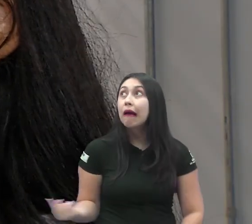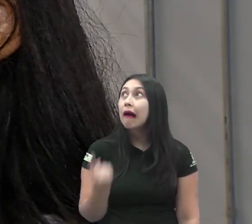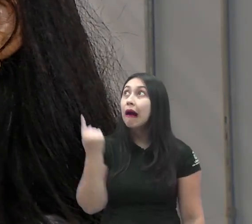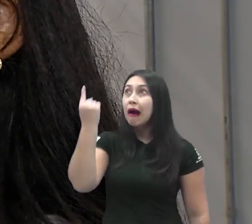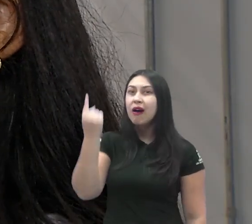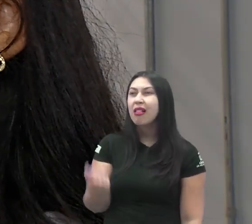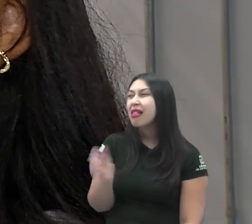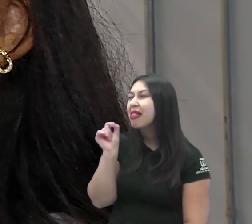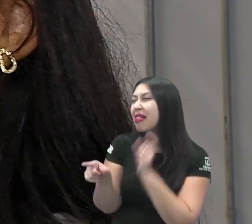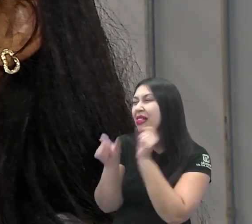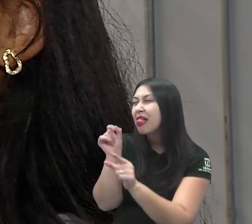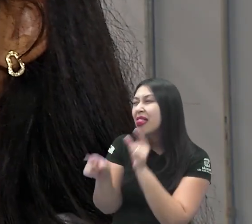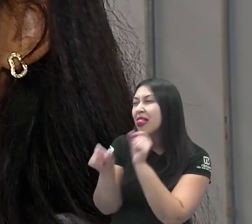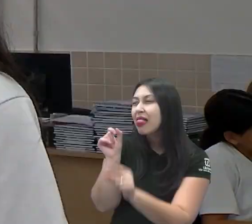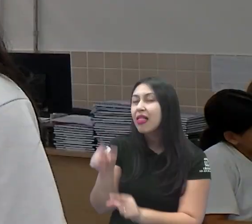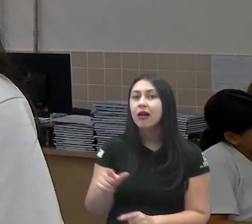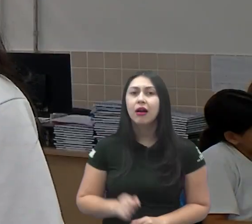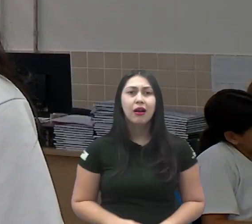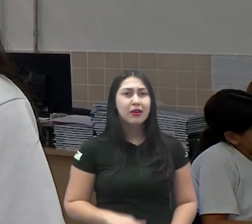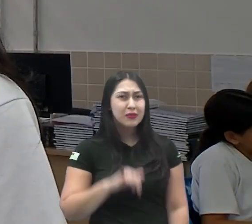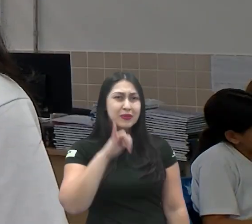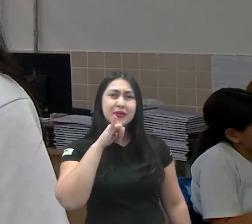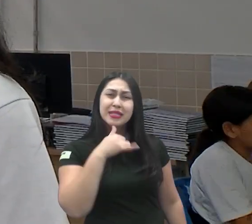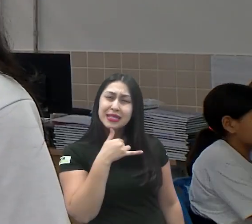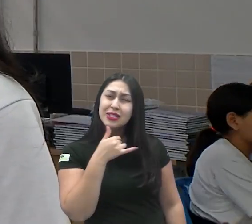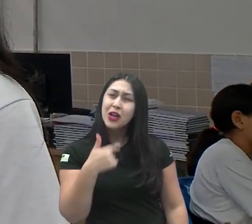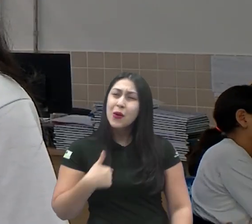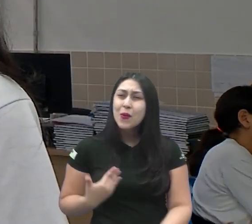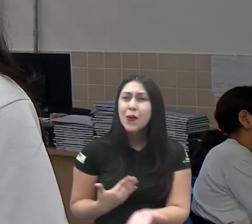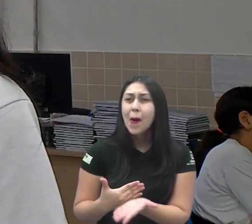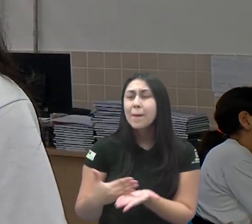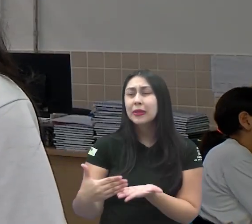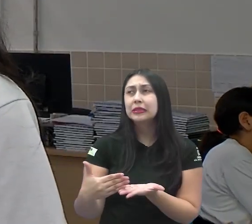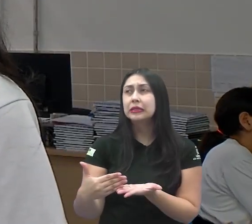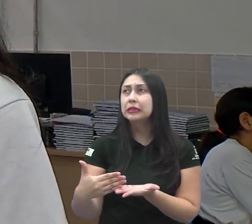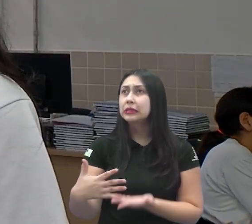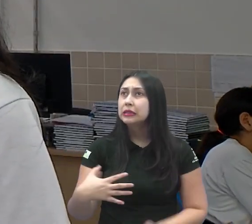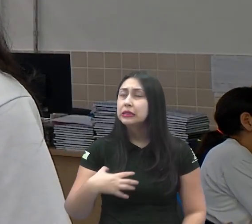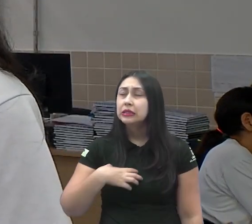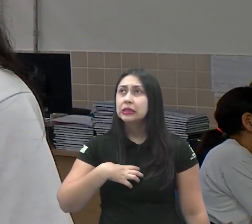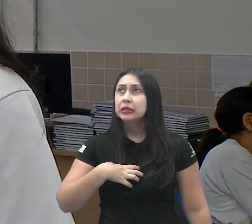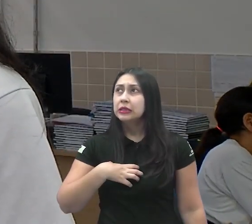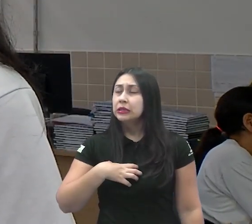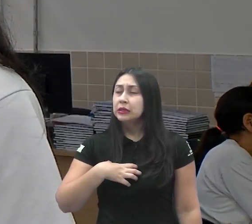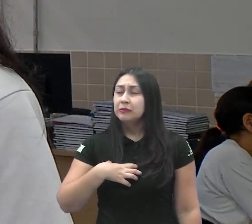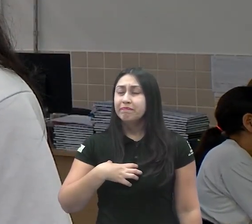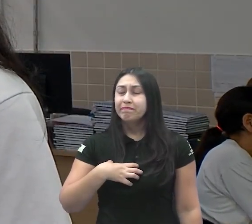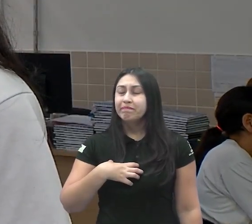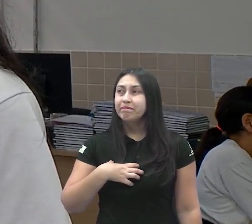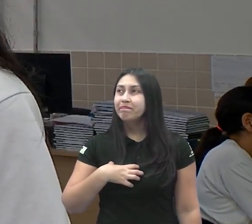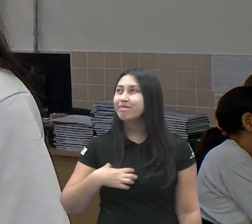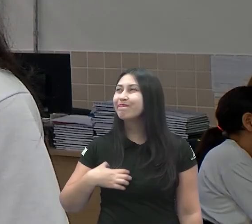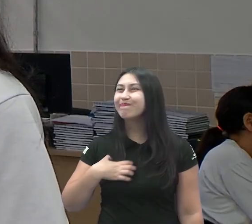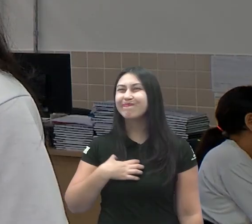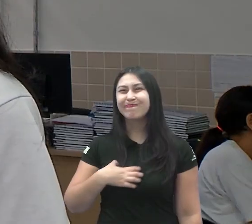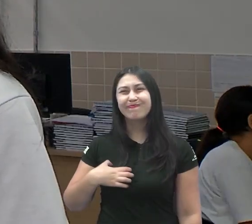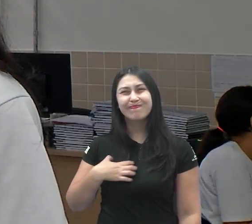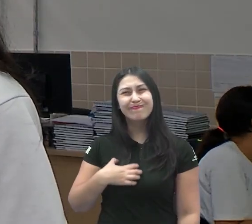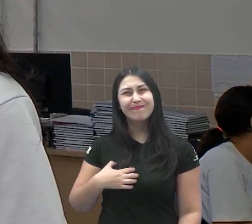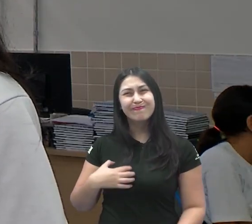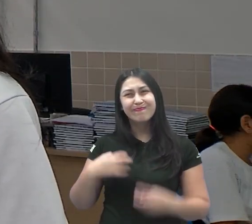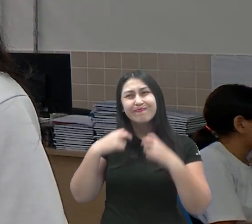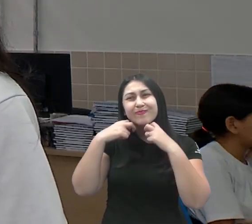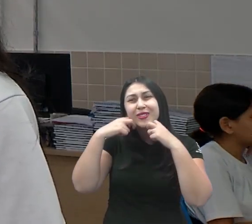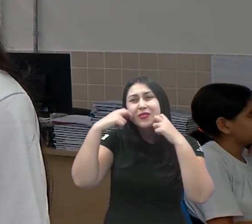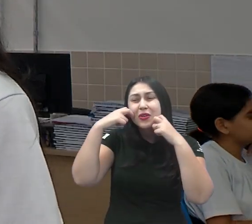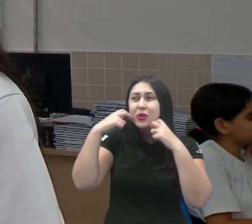dela virou o apelido ofensivo. Foi muito triste, eu comecei a ficar meio comovida,